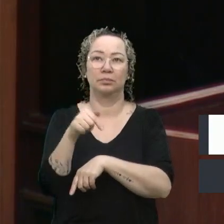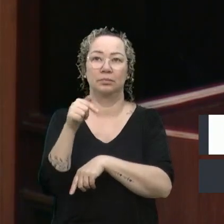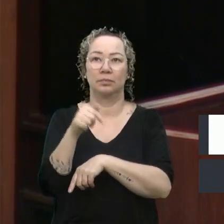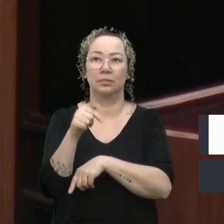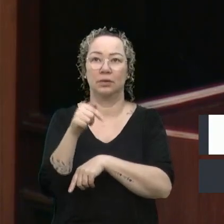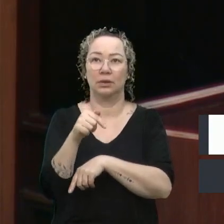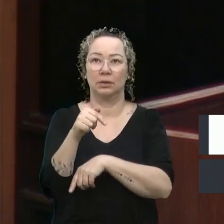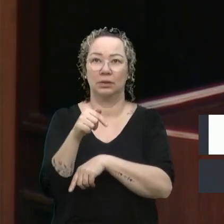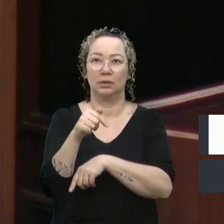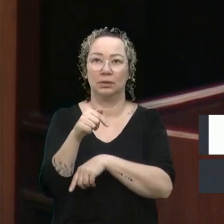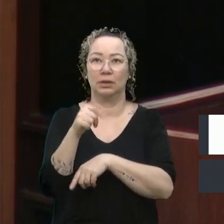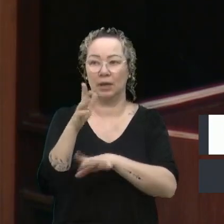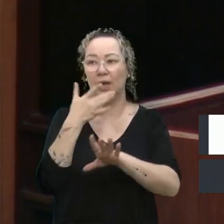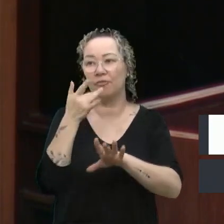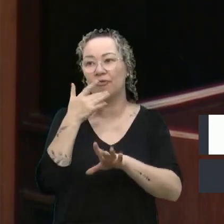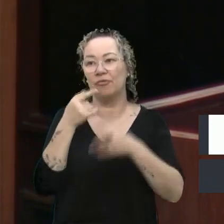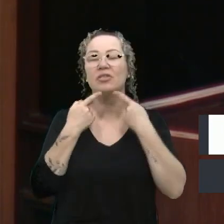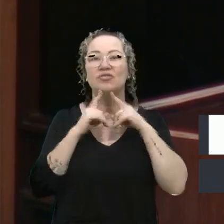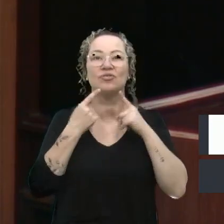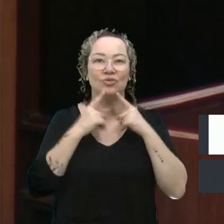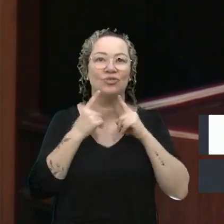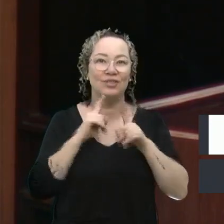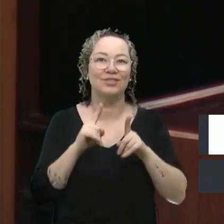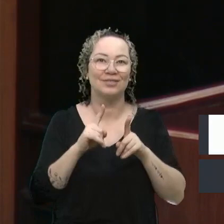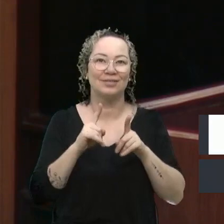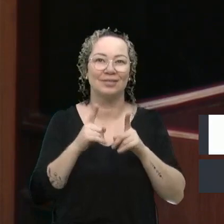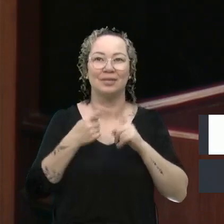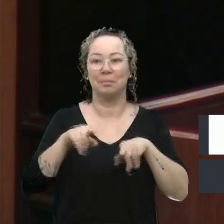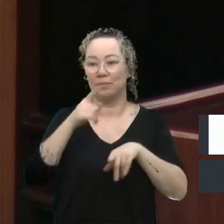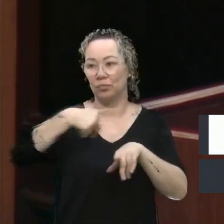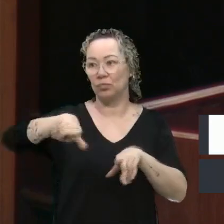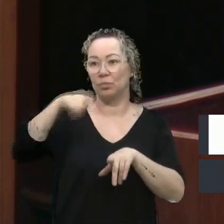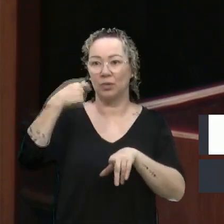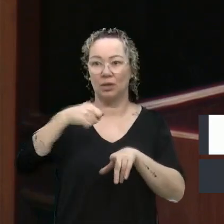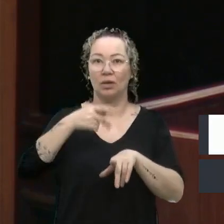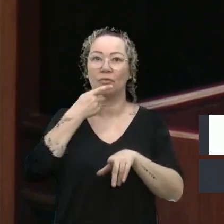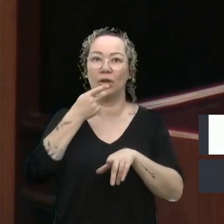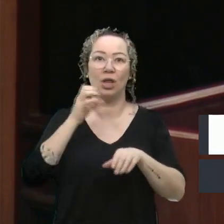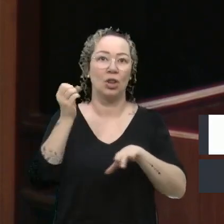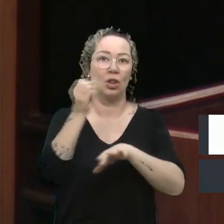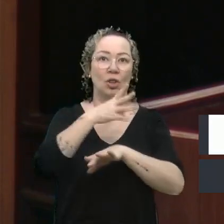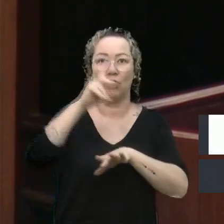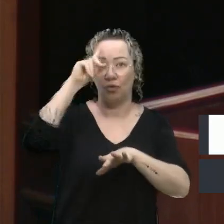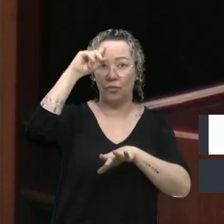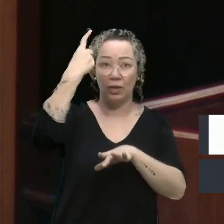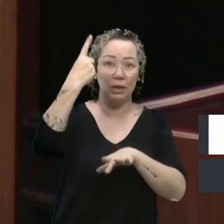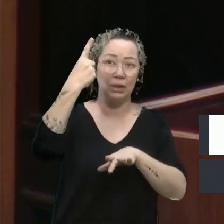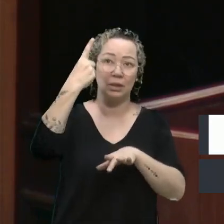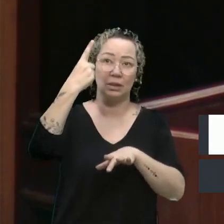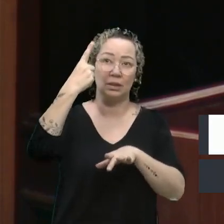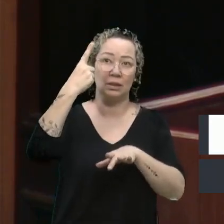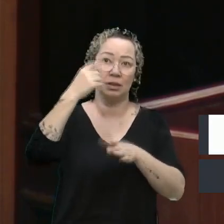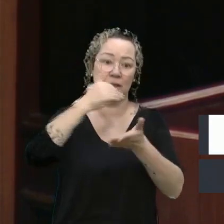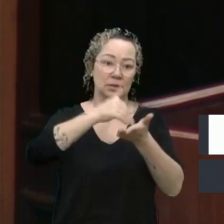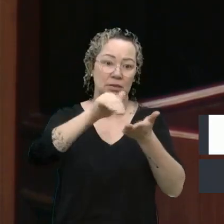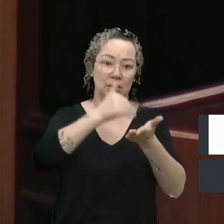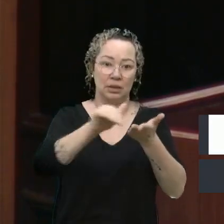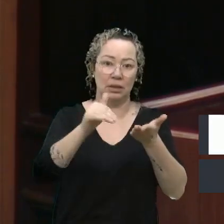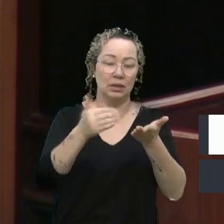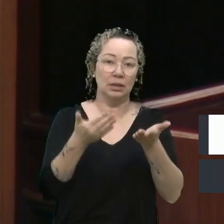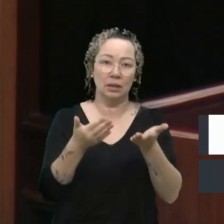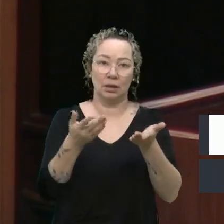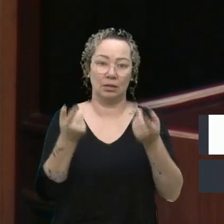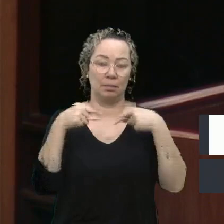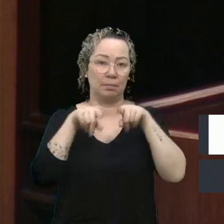porque é fácil criticar, como eu sempre digo, mas nós teríamos que dar, talvez, novas ideias aí para nosso secretário das parcerias públicas privadas. E